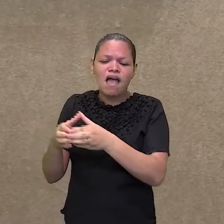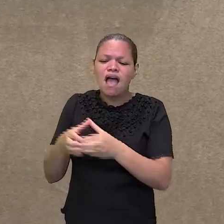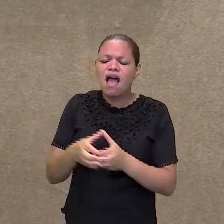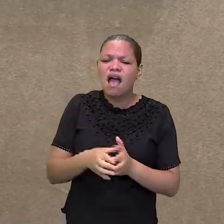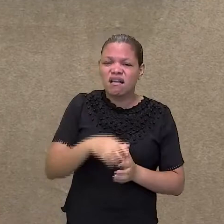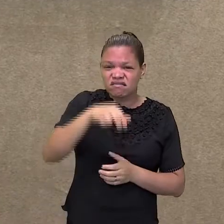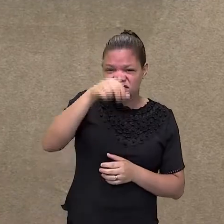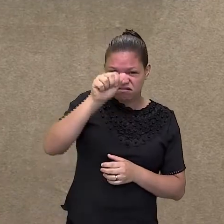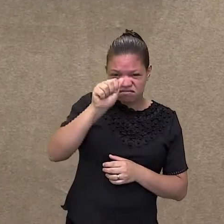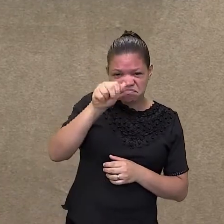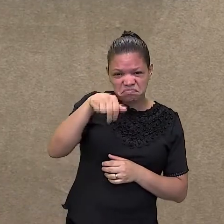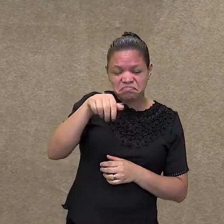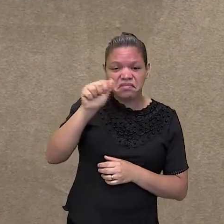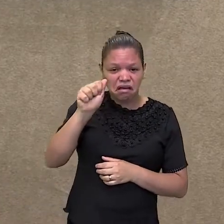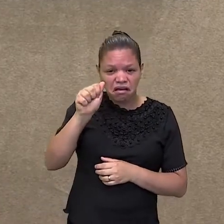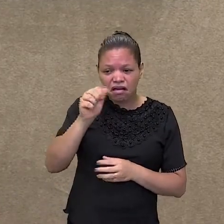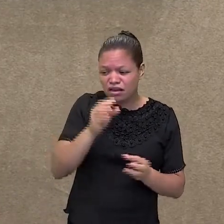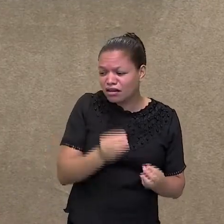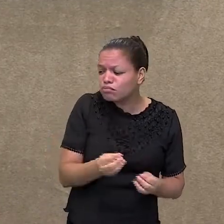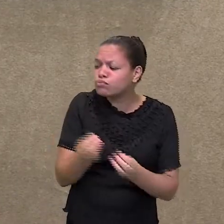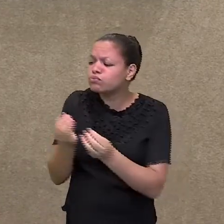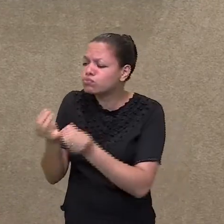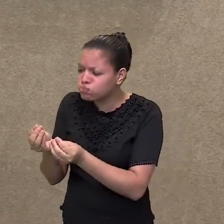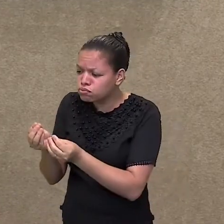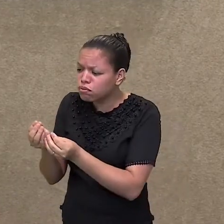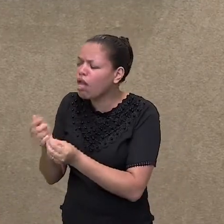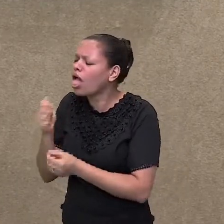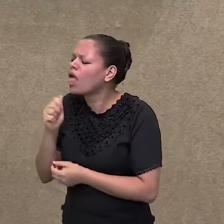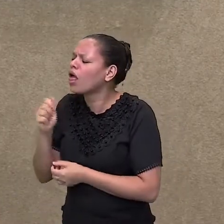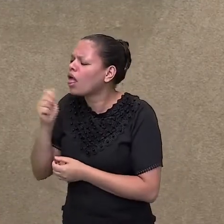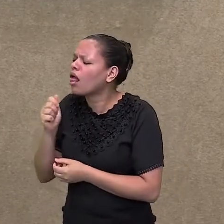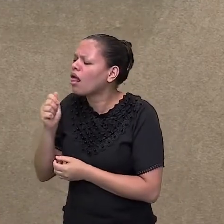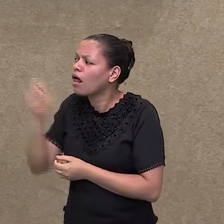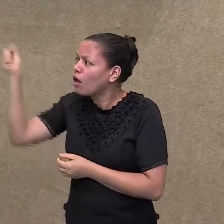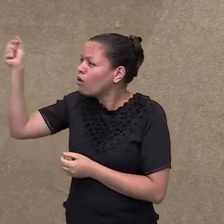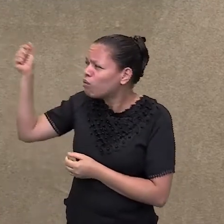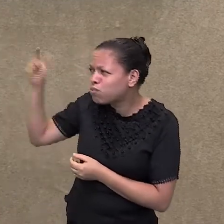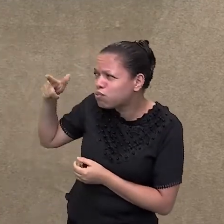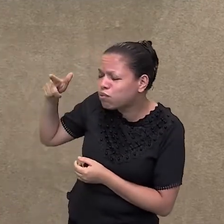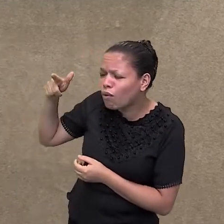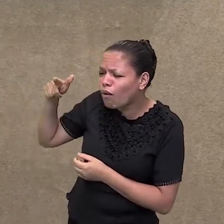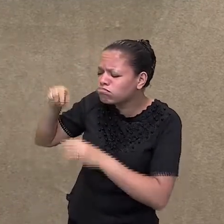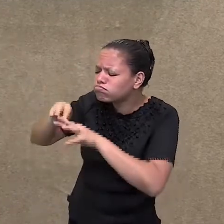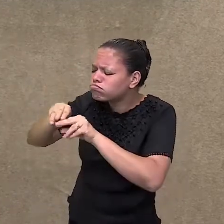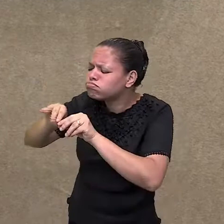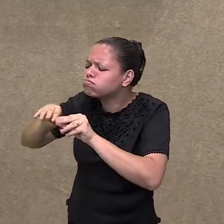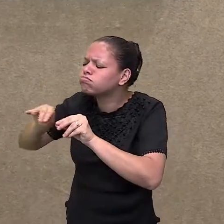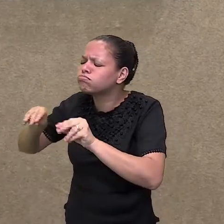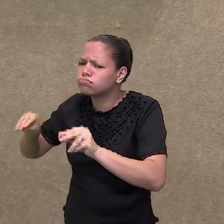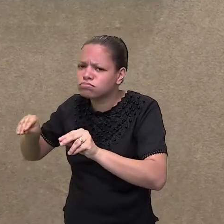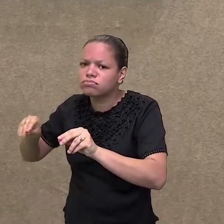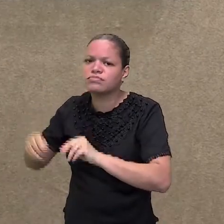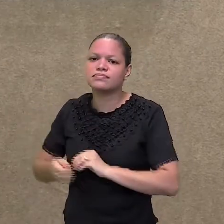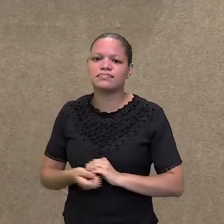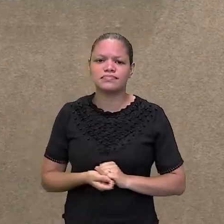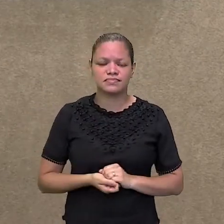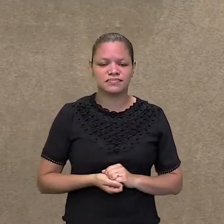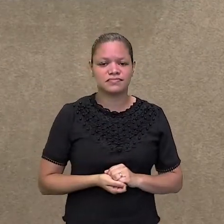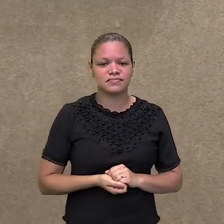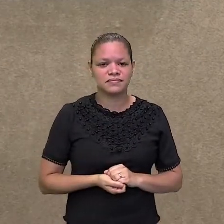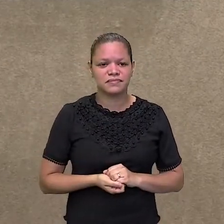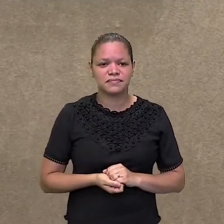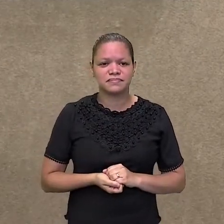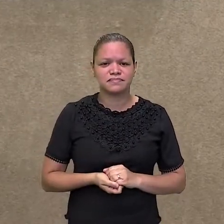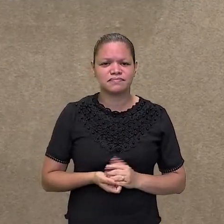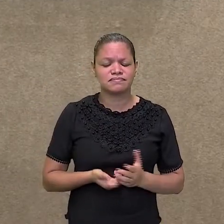sol, ele vai realmente perder aquela consistência de congelamento. É